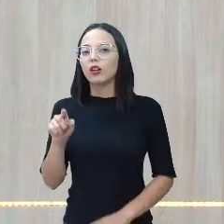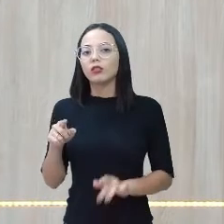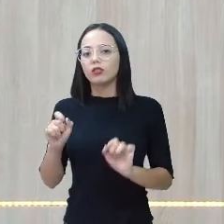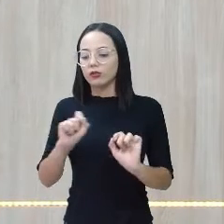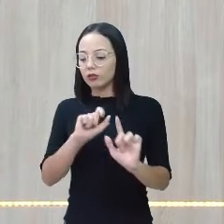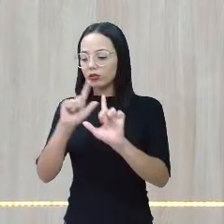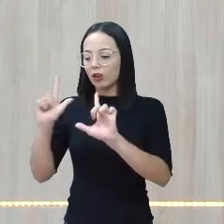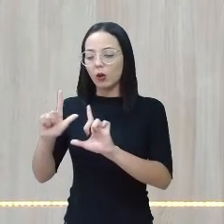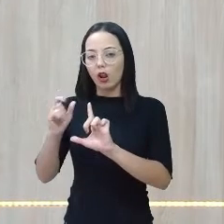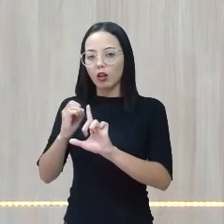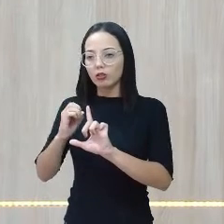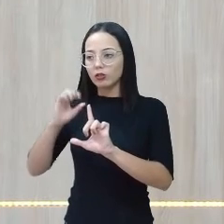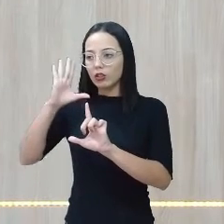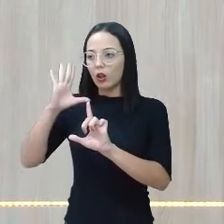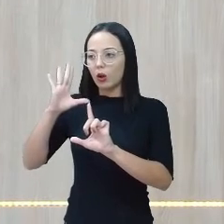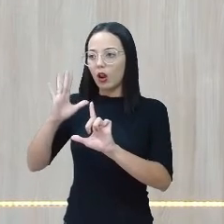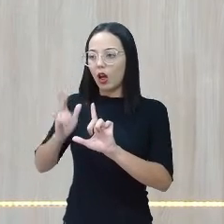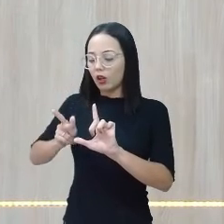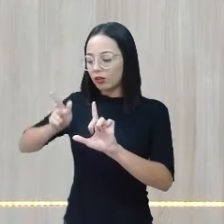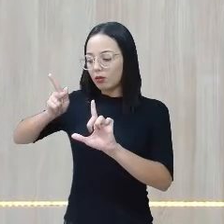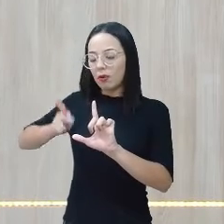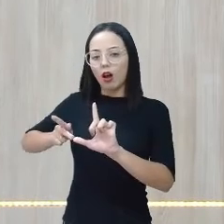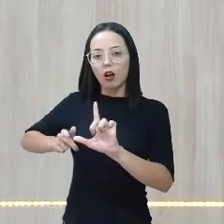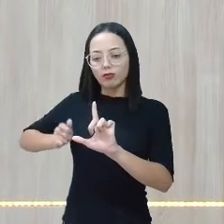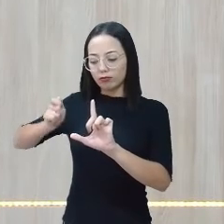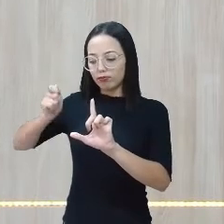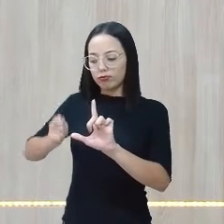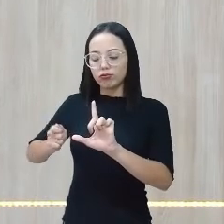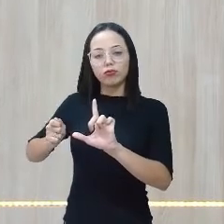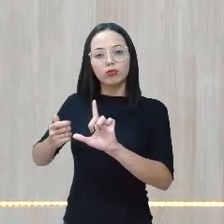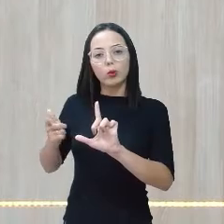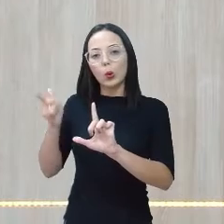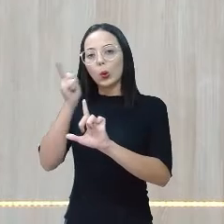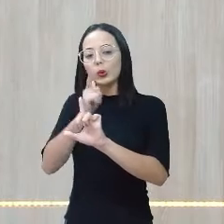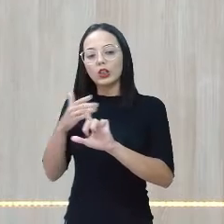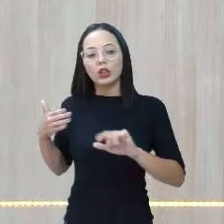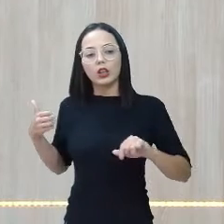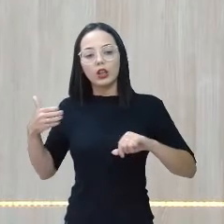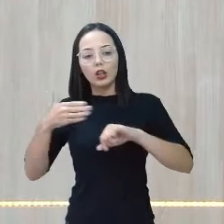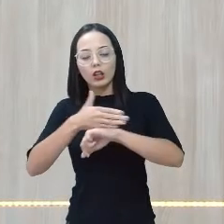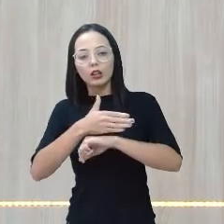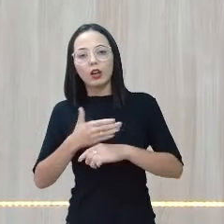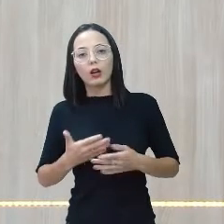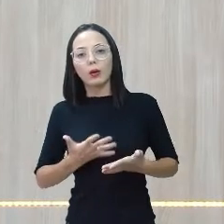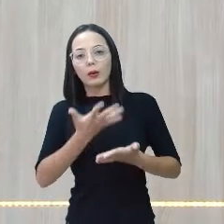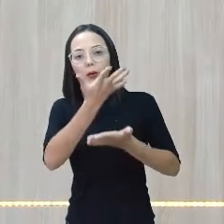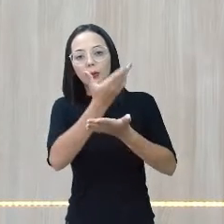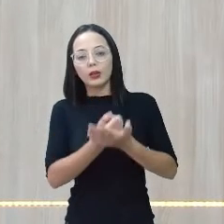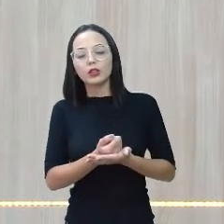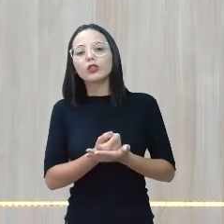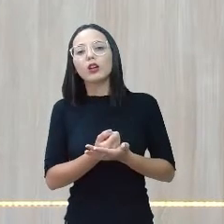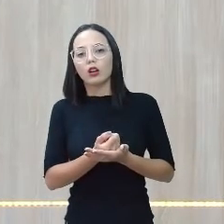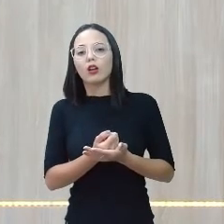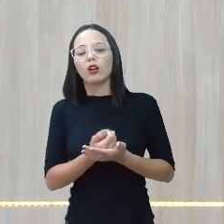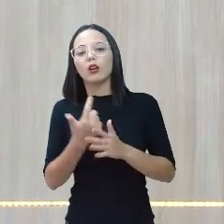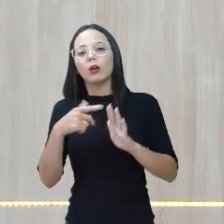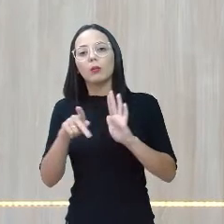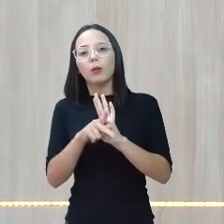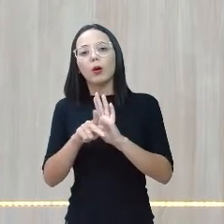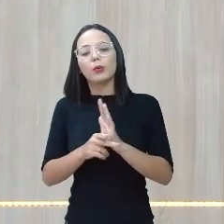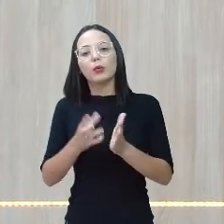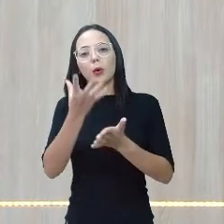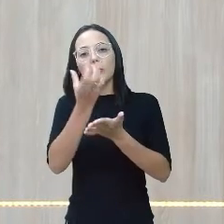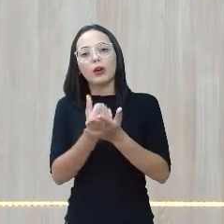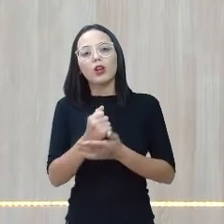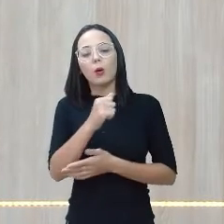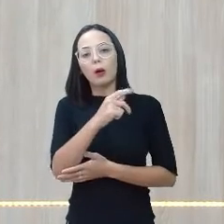aponta o celular com o leitor de QR Code e ele vai direcionar você para o download, né,